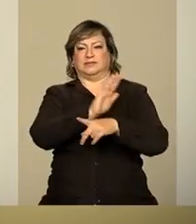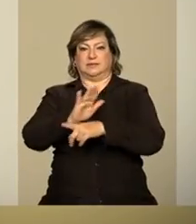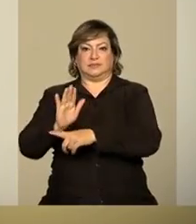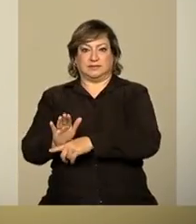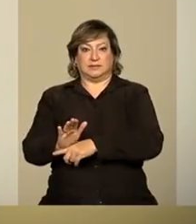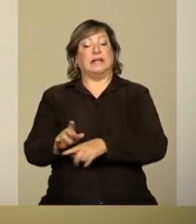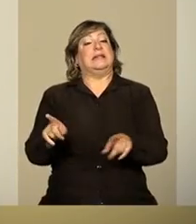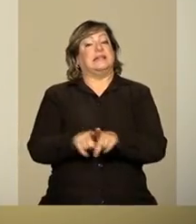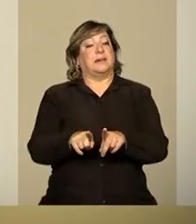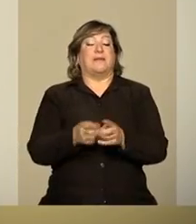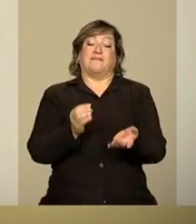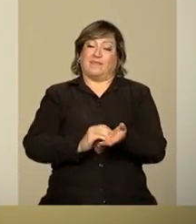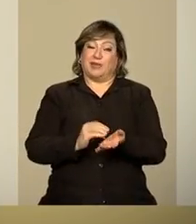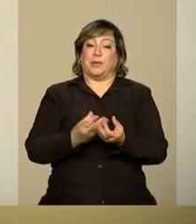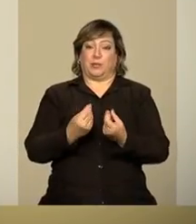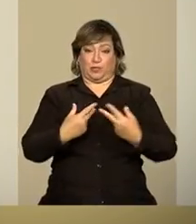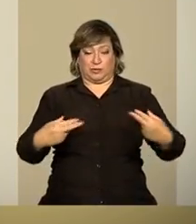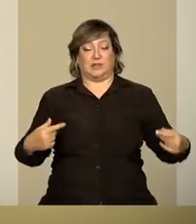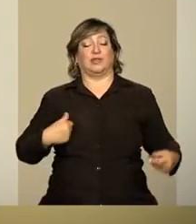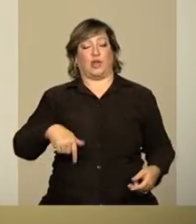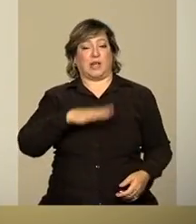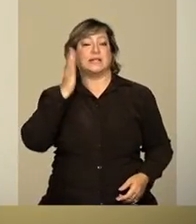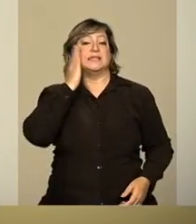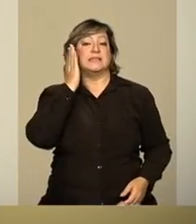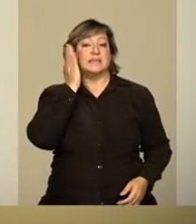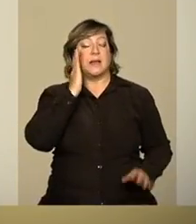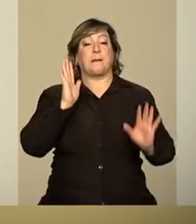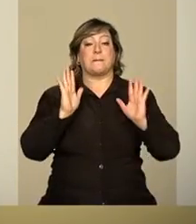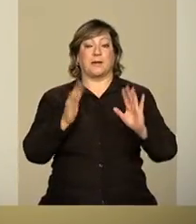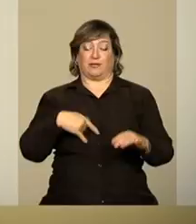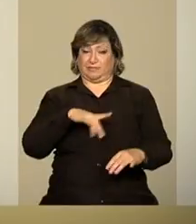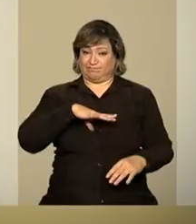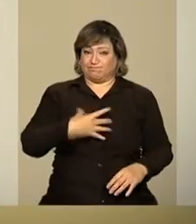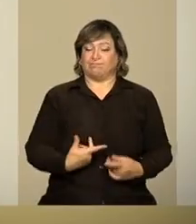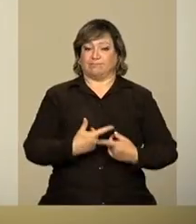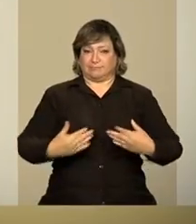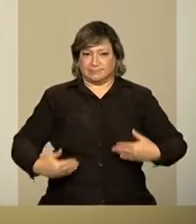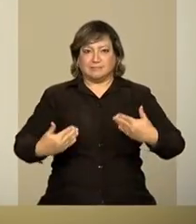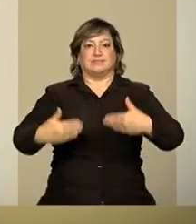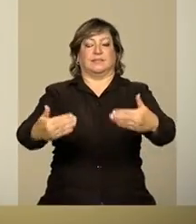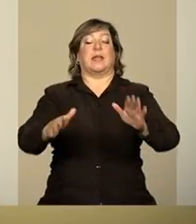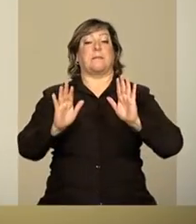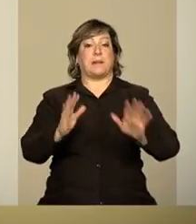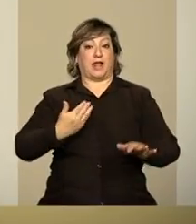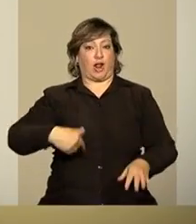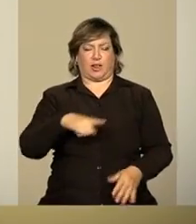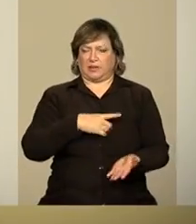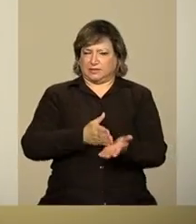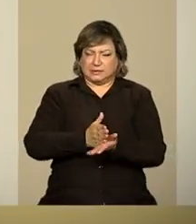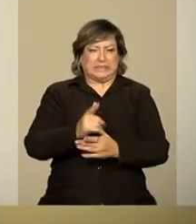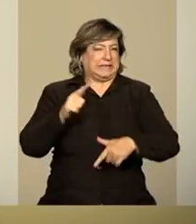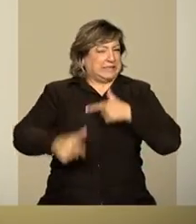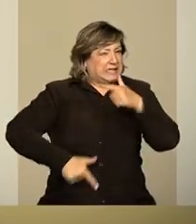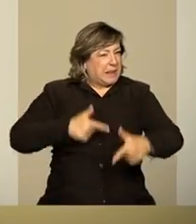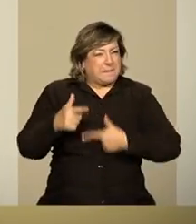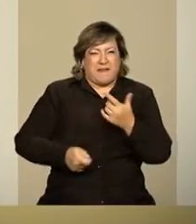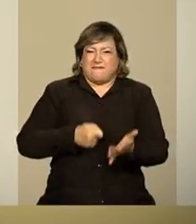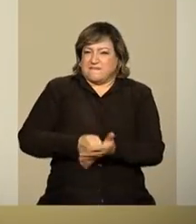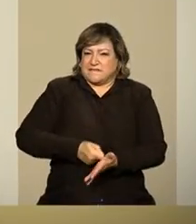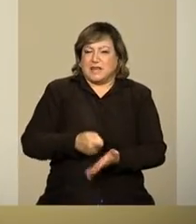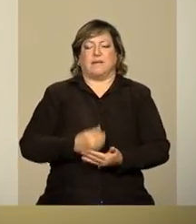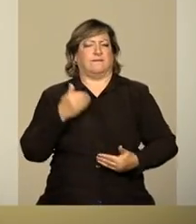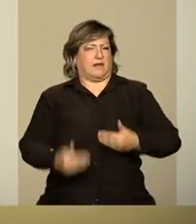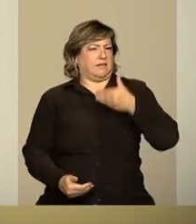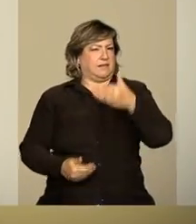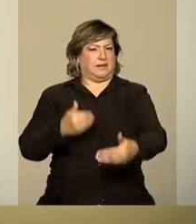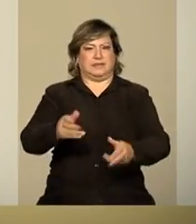Luciano ainda falta muito não sabemos e temos grandes desafios pela frente mas nós estamos trabalhando firme